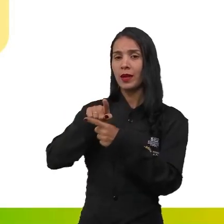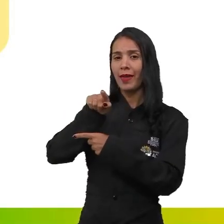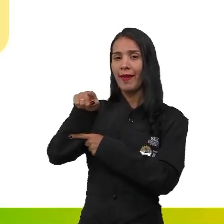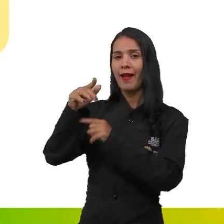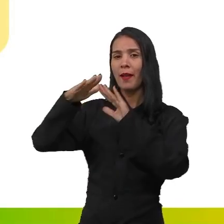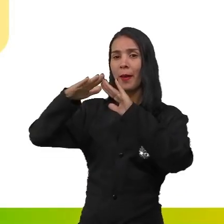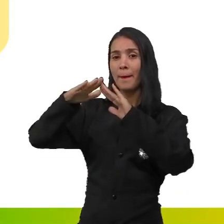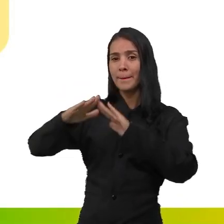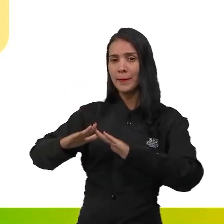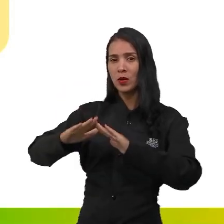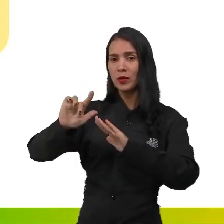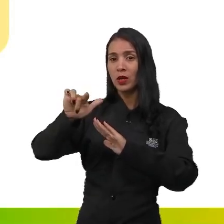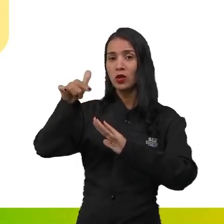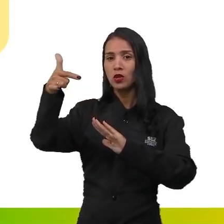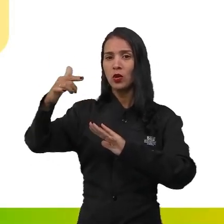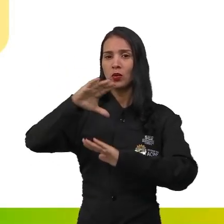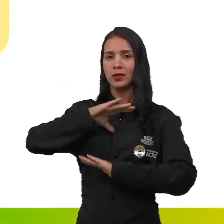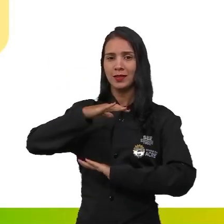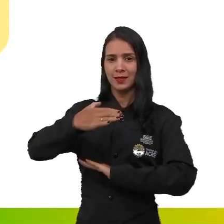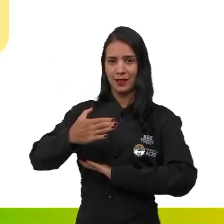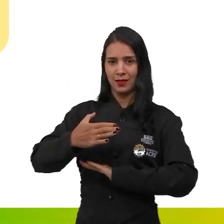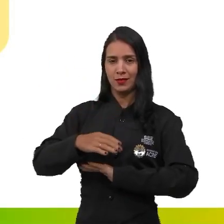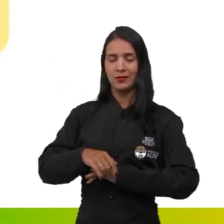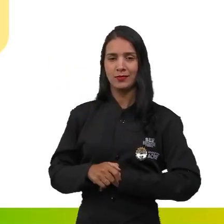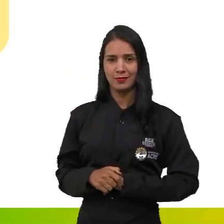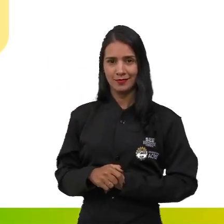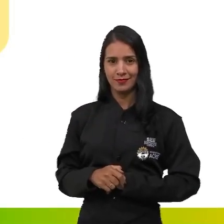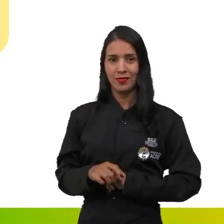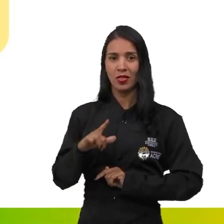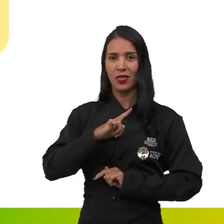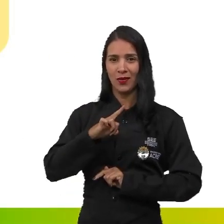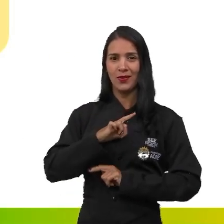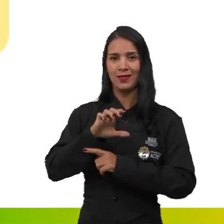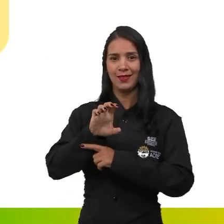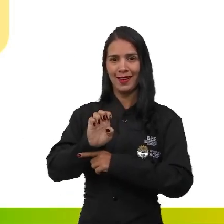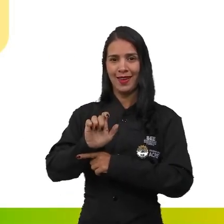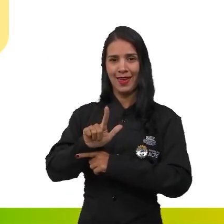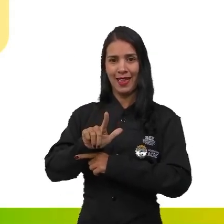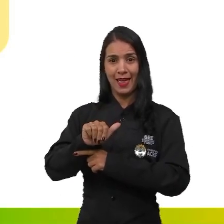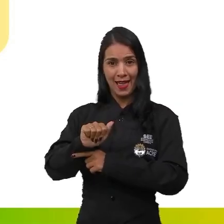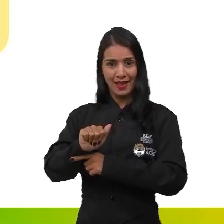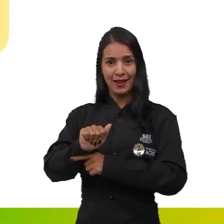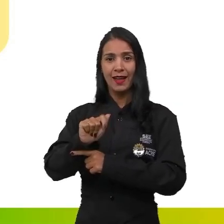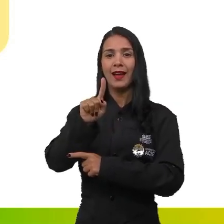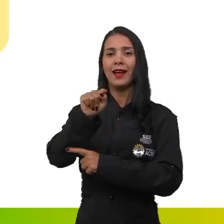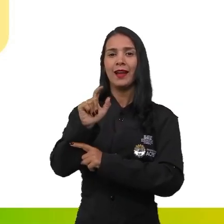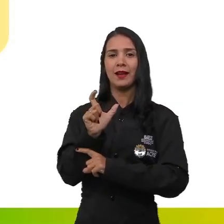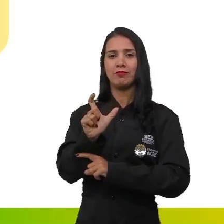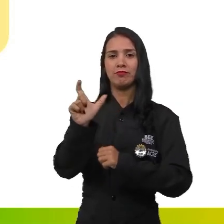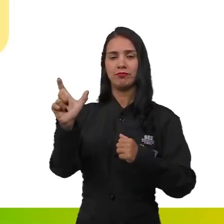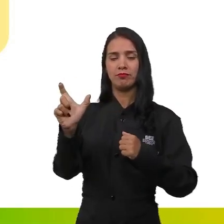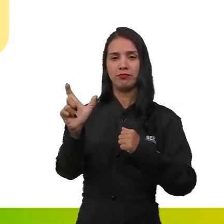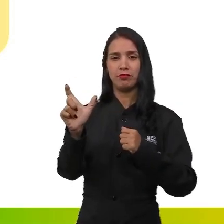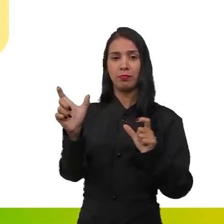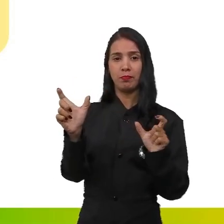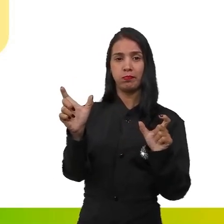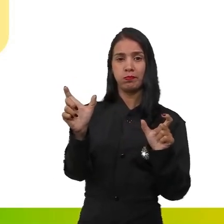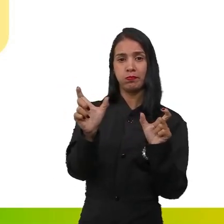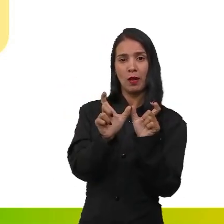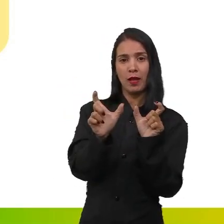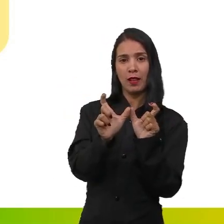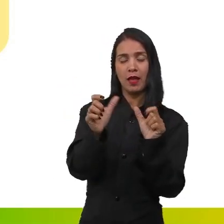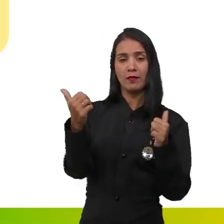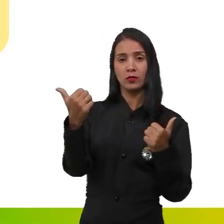Observa que, novamente, como lá no início da aula, eu tenho aqui ela para fazer referência a um termo